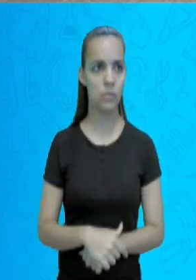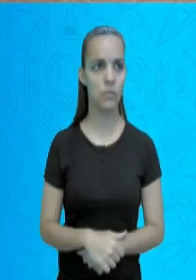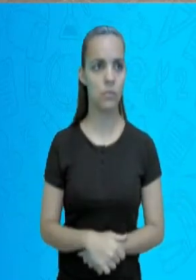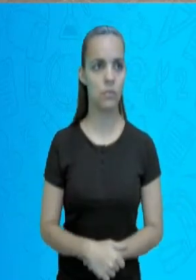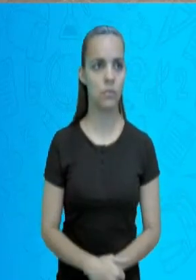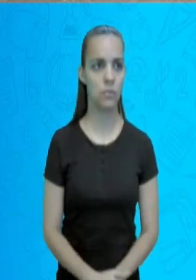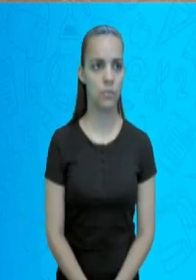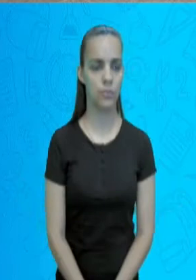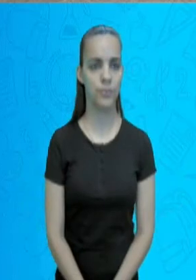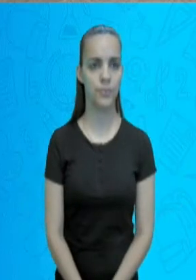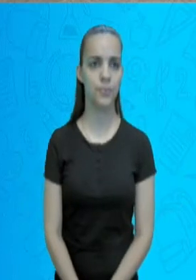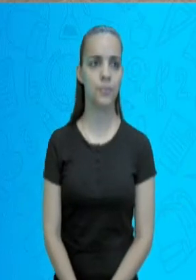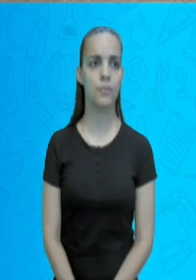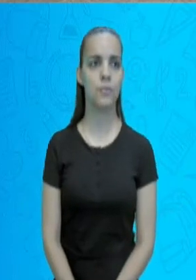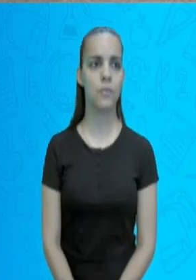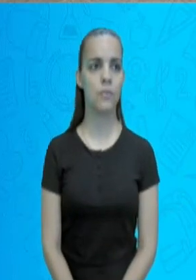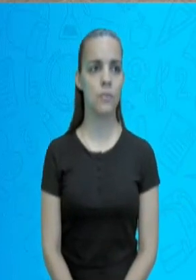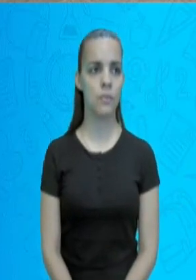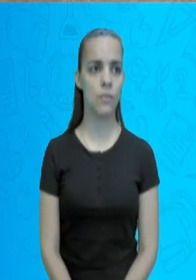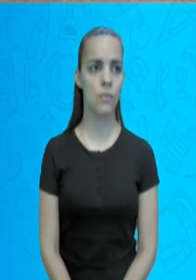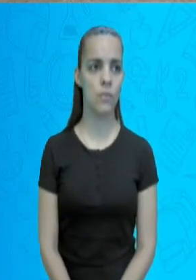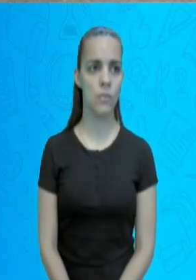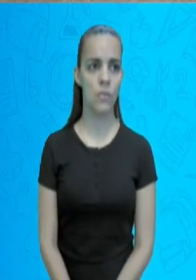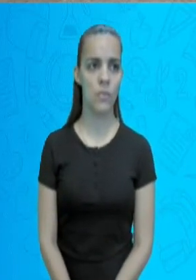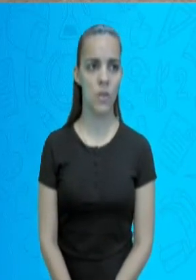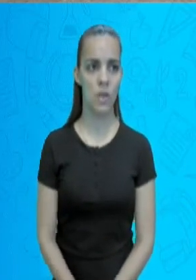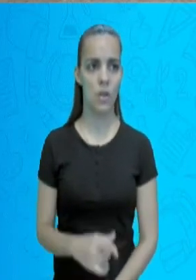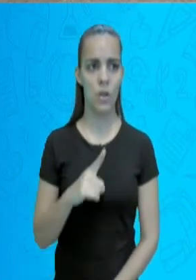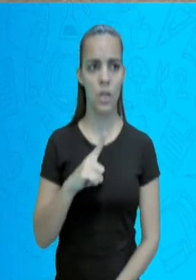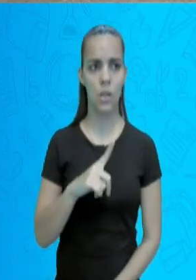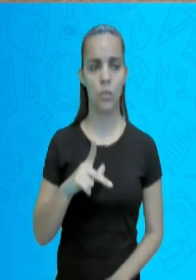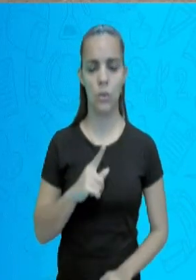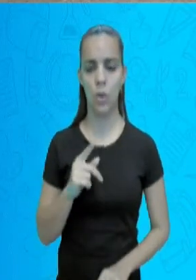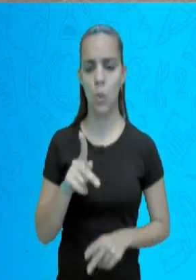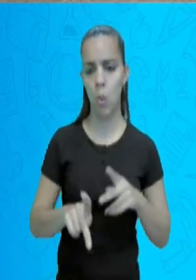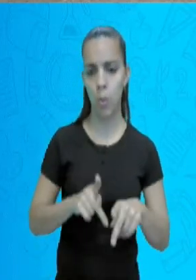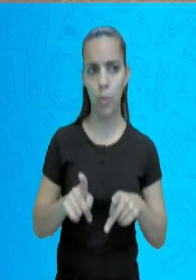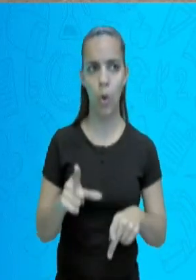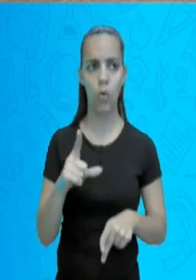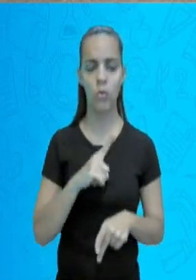está ali demarcado. Ter um povo e a Constituição.